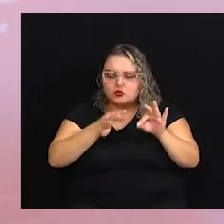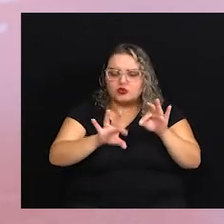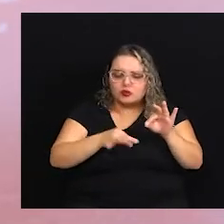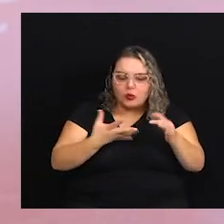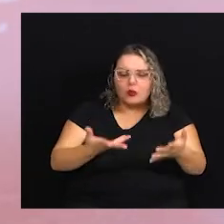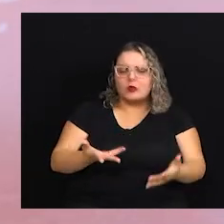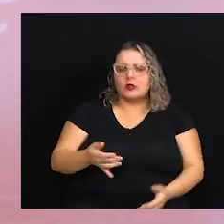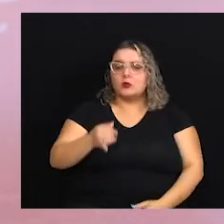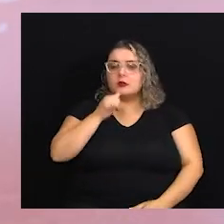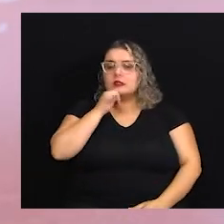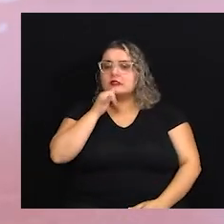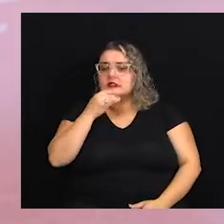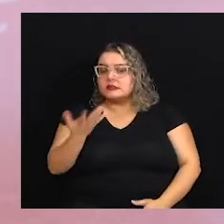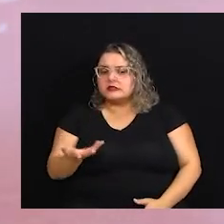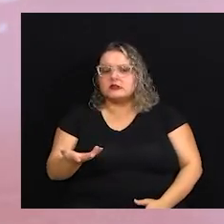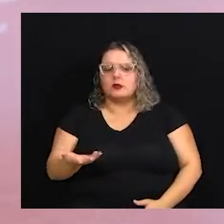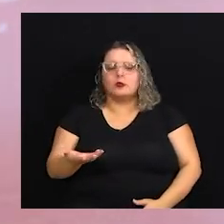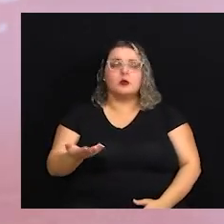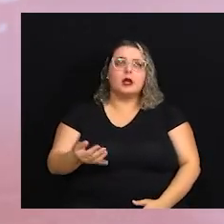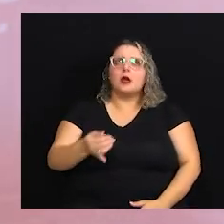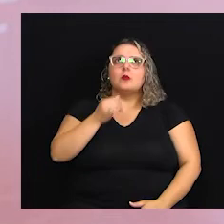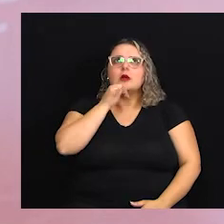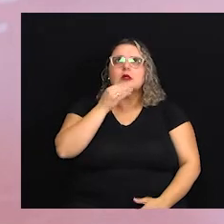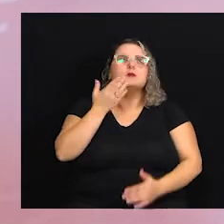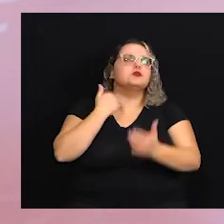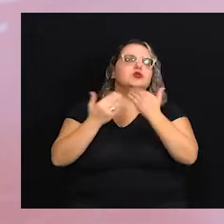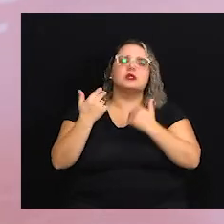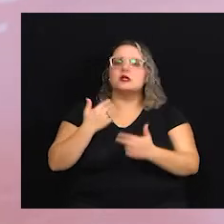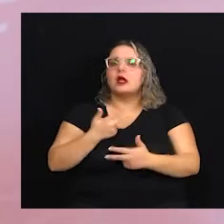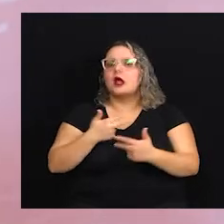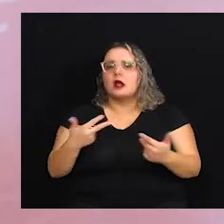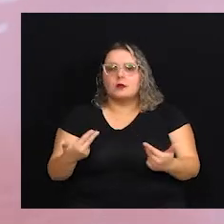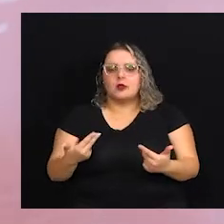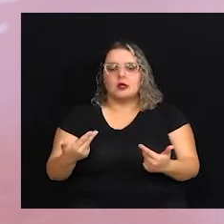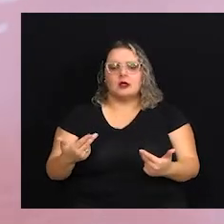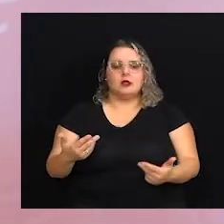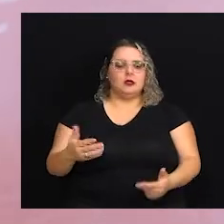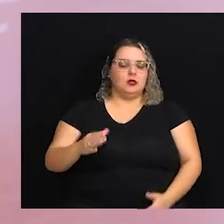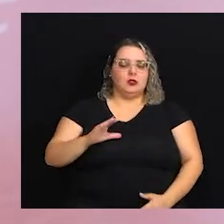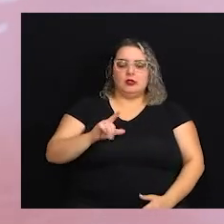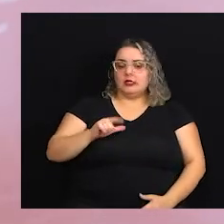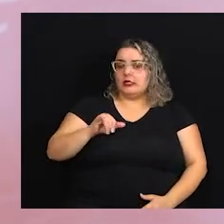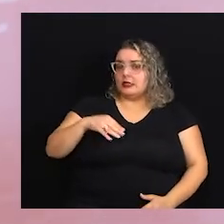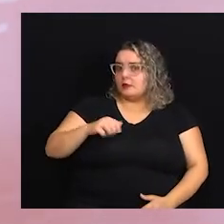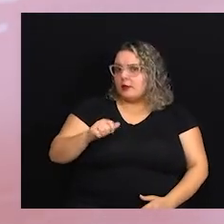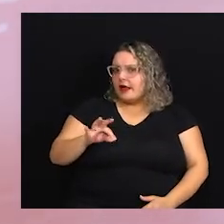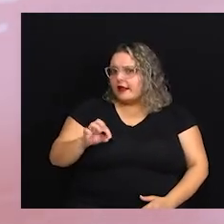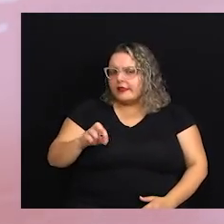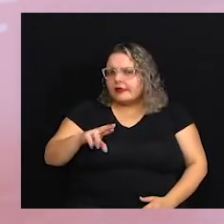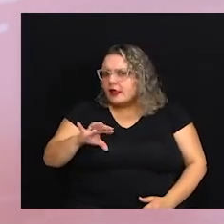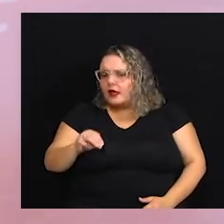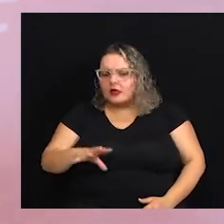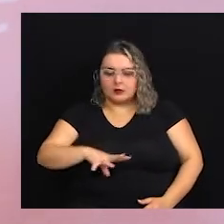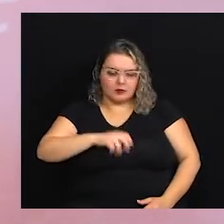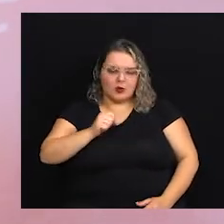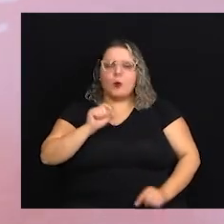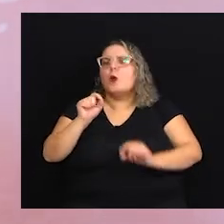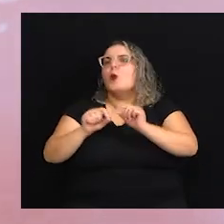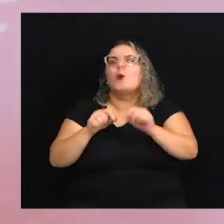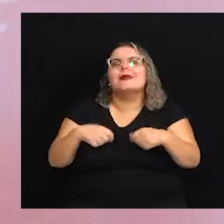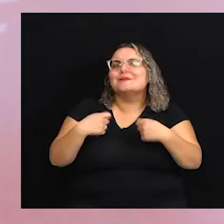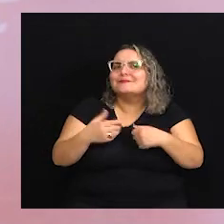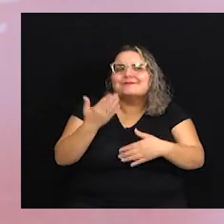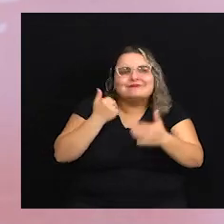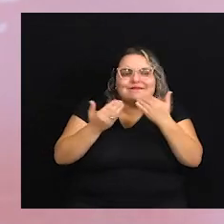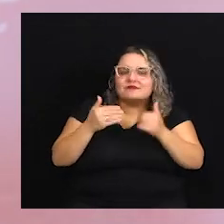exemplos, né, algumas dicas que você dá no seu livro de alimentação, por exemplo. Com base na pessoa que tem no climatério, menopausa, enfim, o que que ela